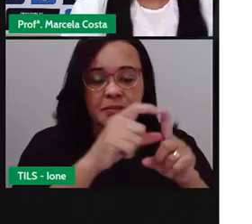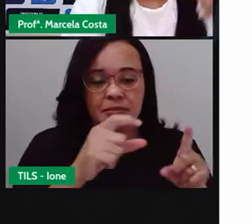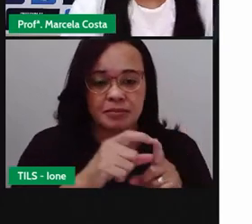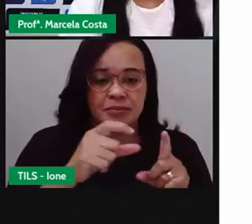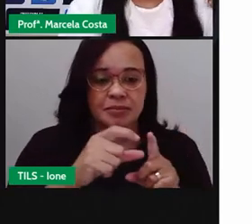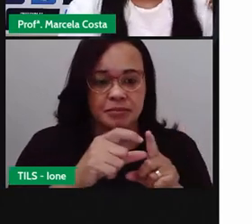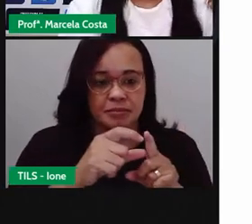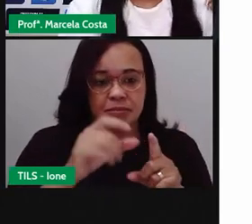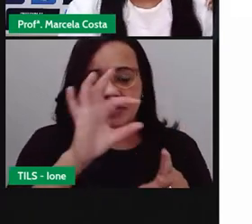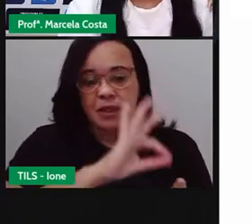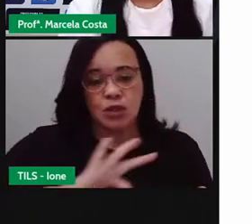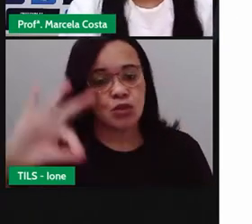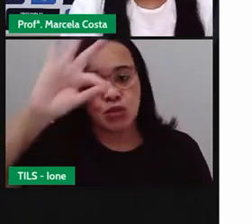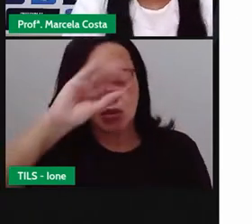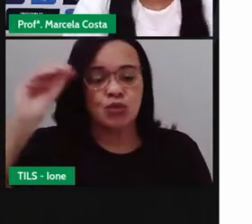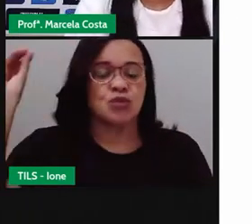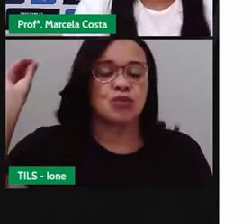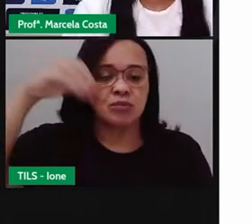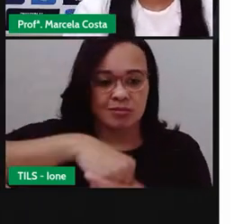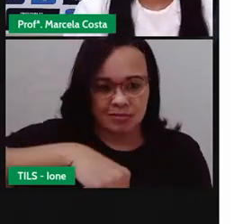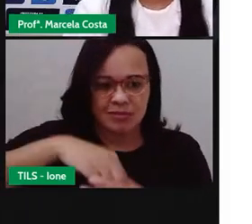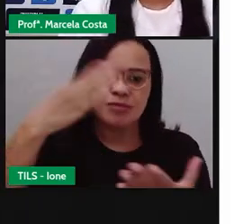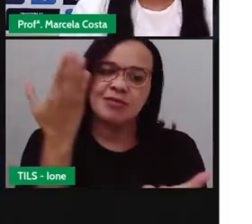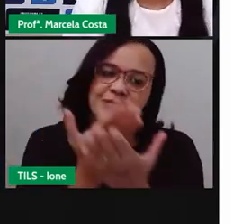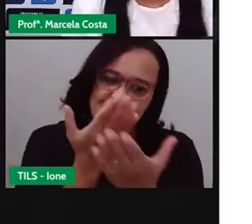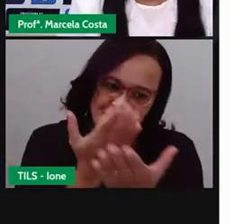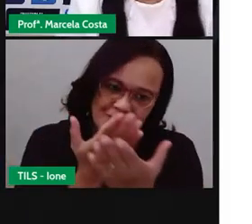Tudo isso durante essa aula.